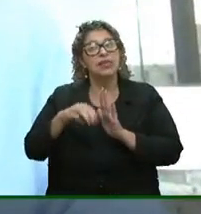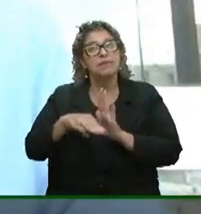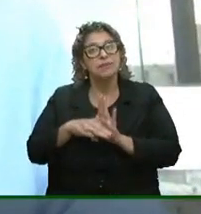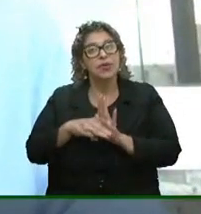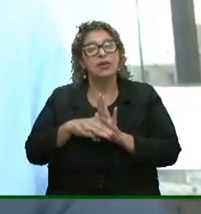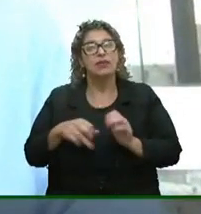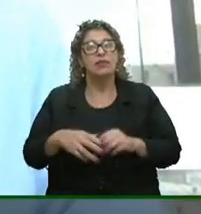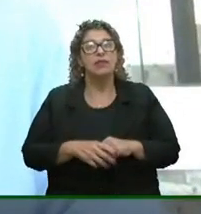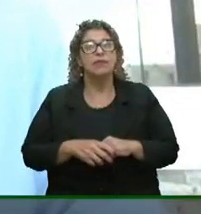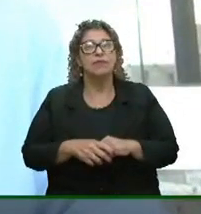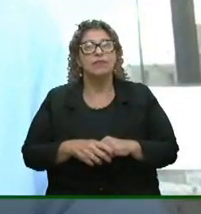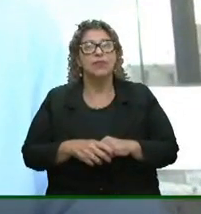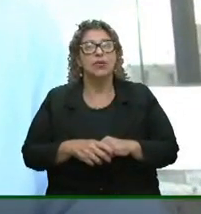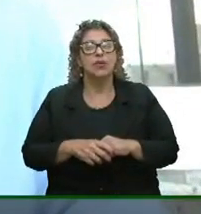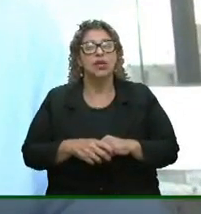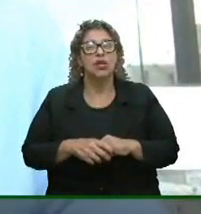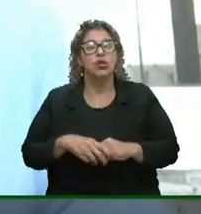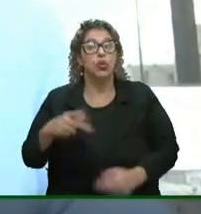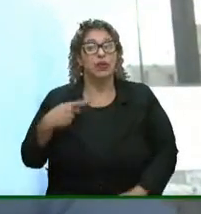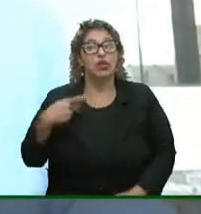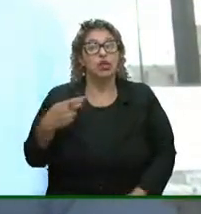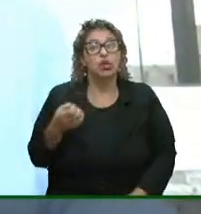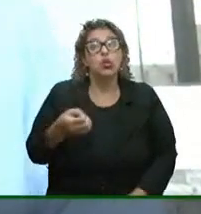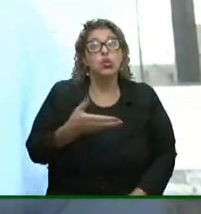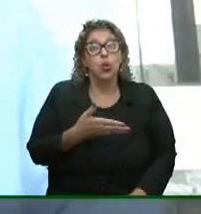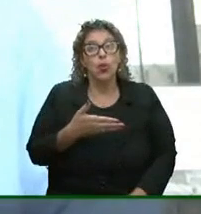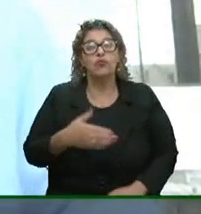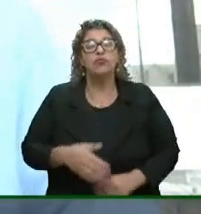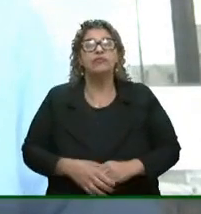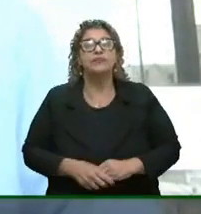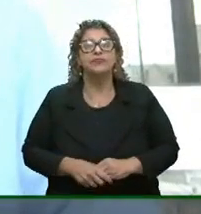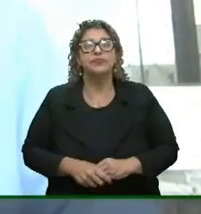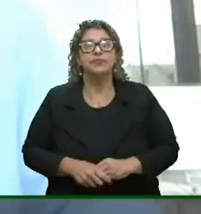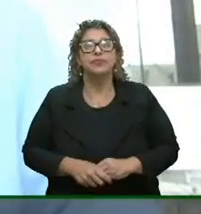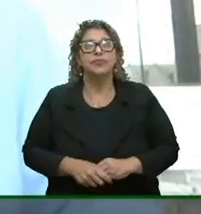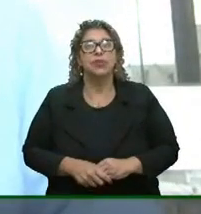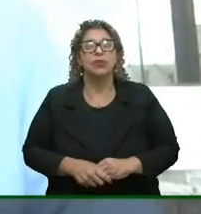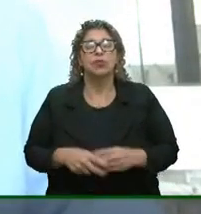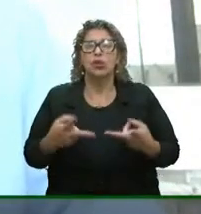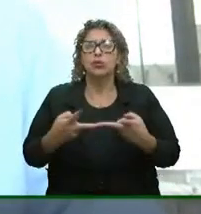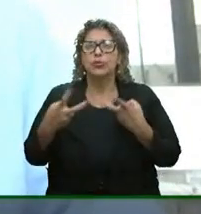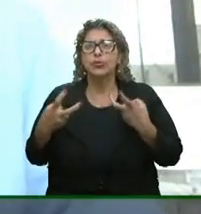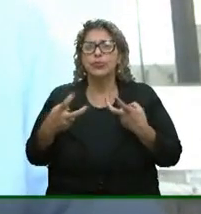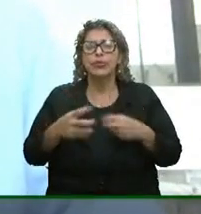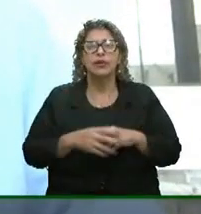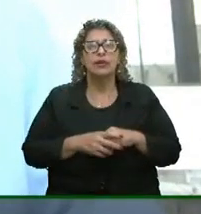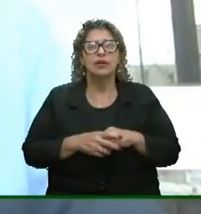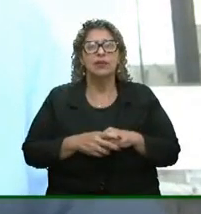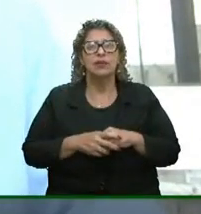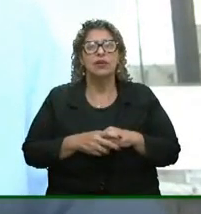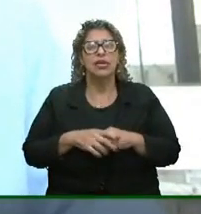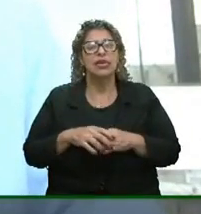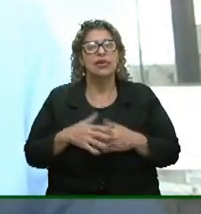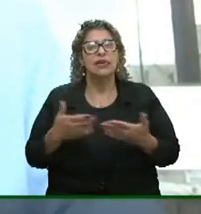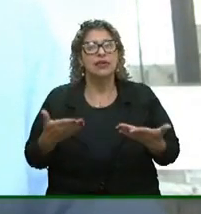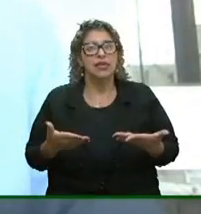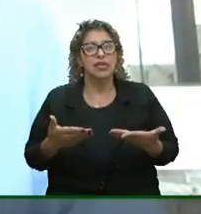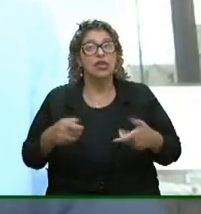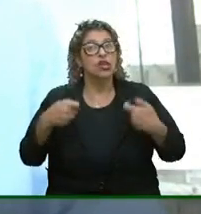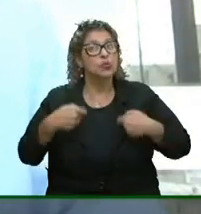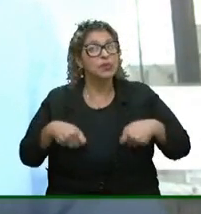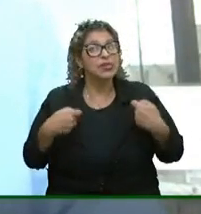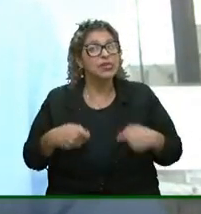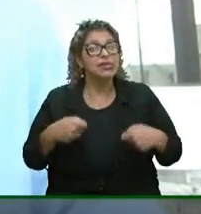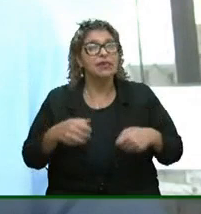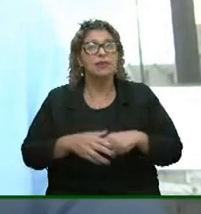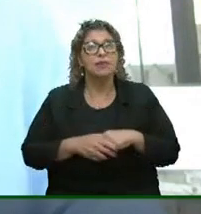como a própria emenda do Partido Novo, porque, a nosso ver, o tema central aqui que deveria ou